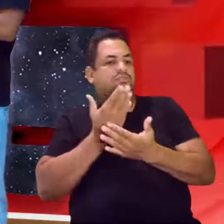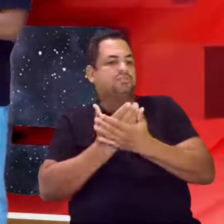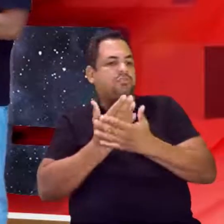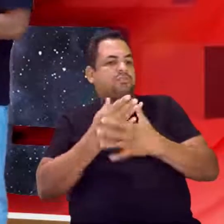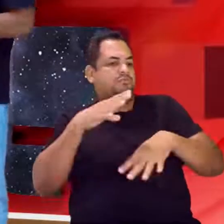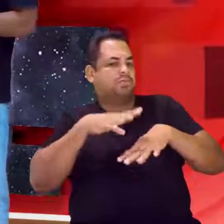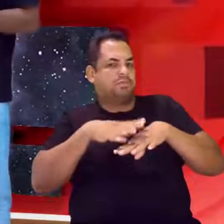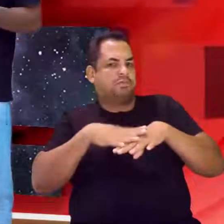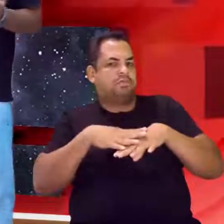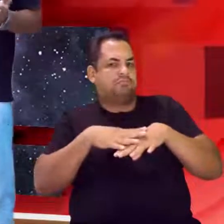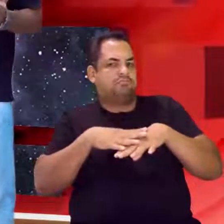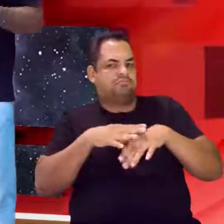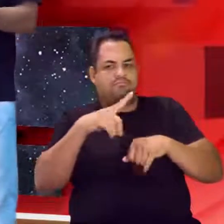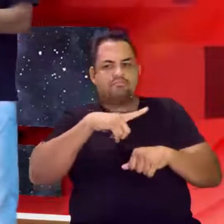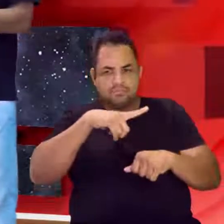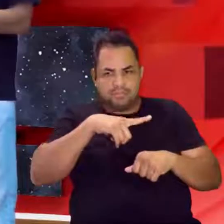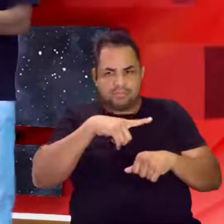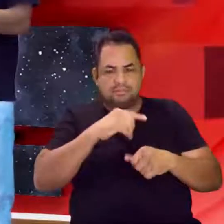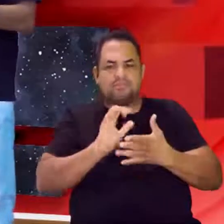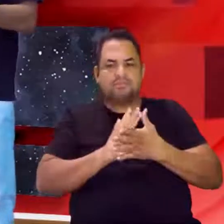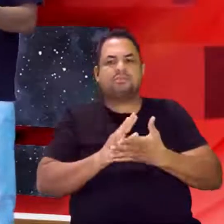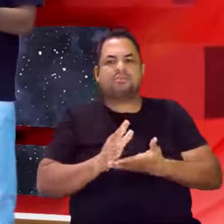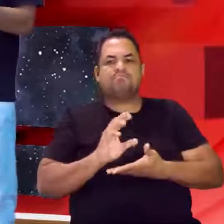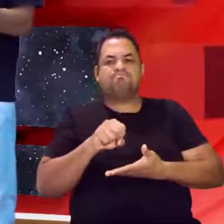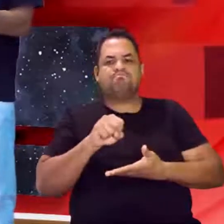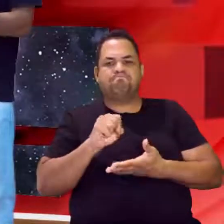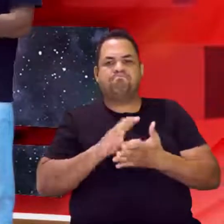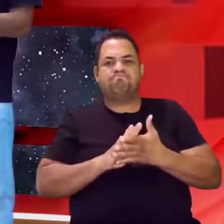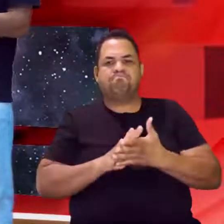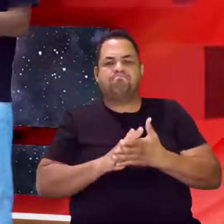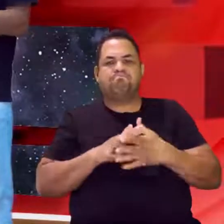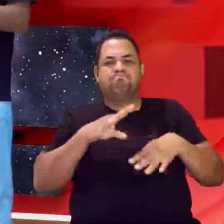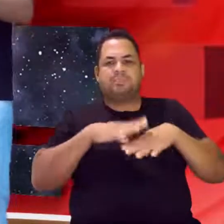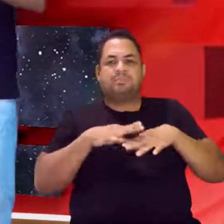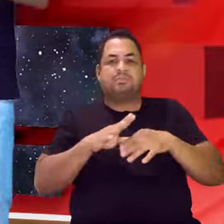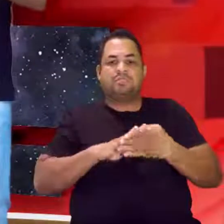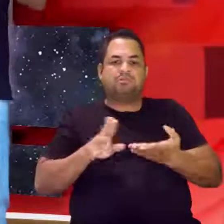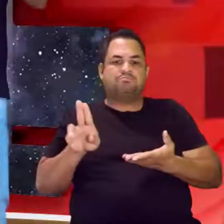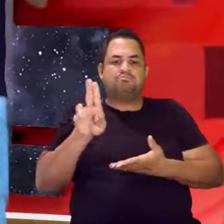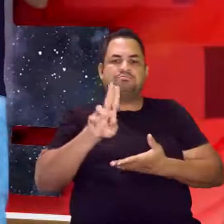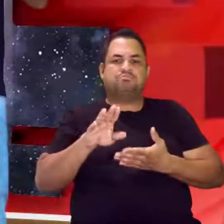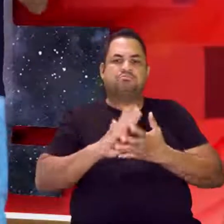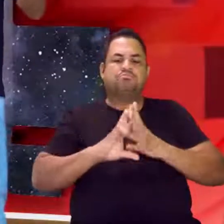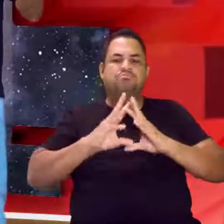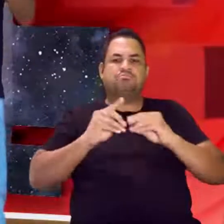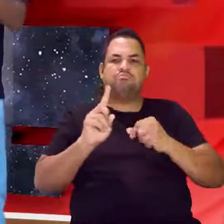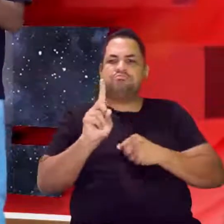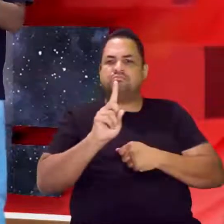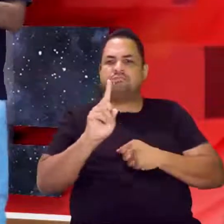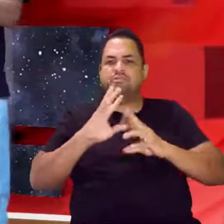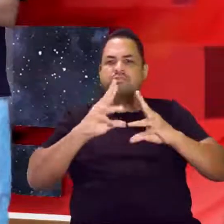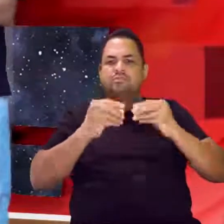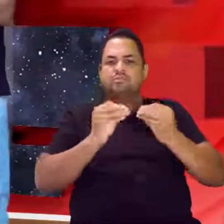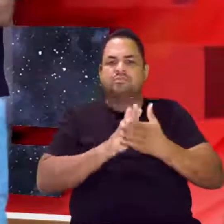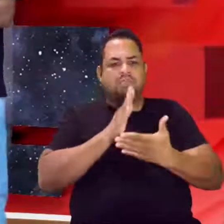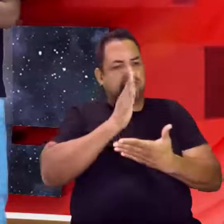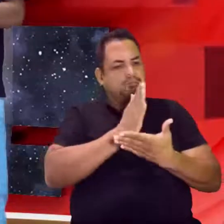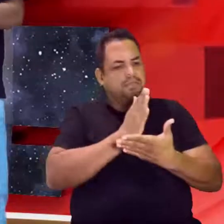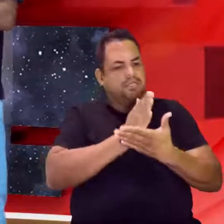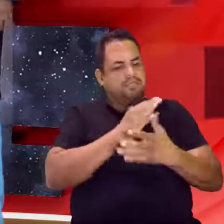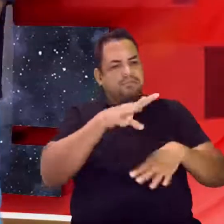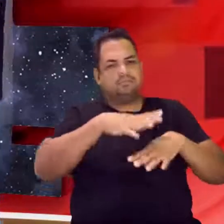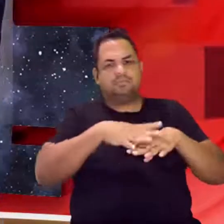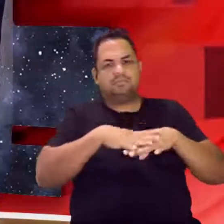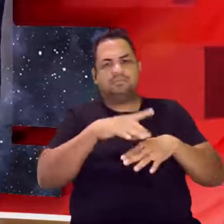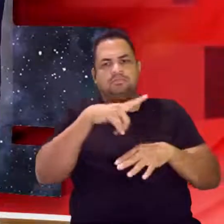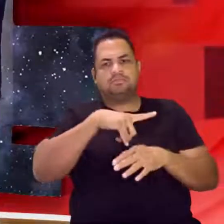matemática? É matemática aplicada. Então, ela vai usar, mas não é toda a matemática que ela vai usar. Ela vai usar uma parte.